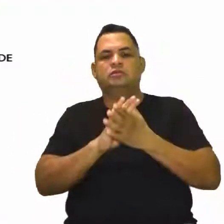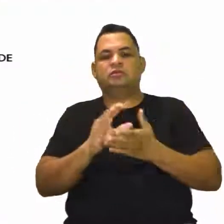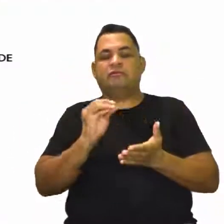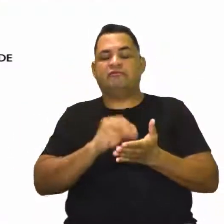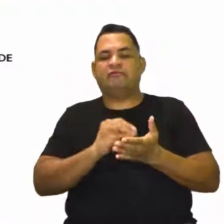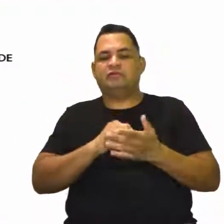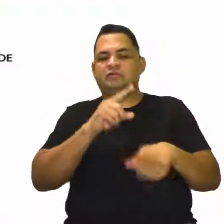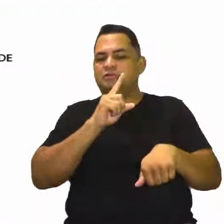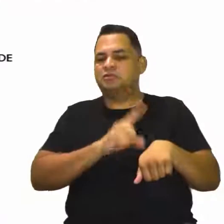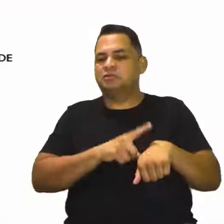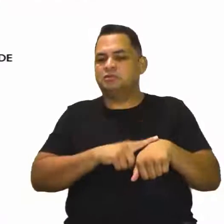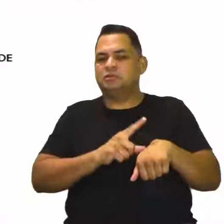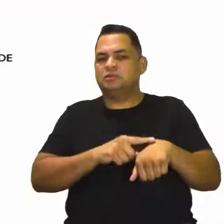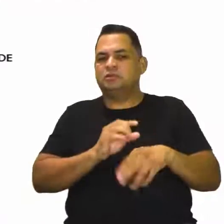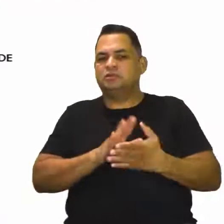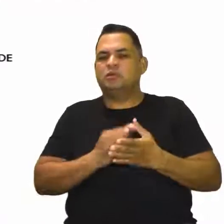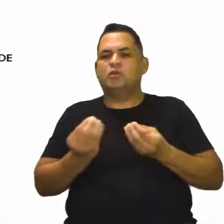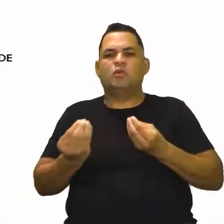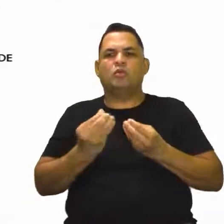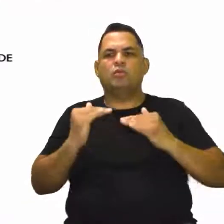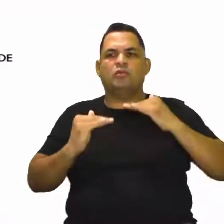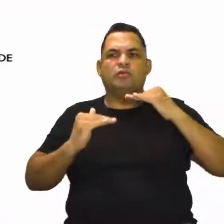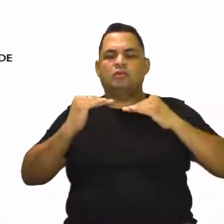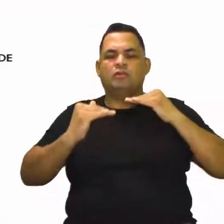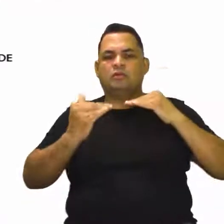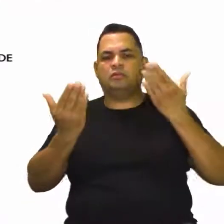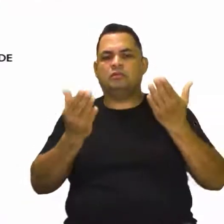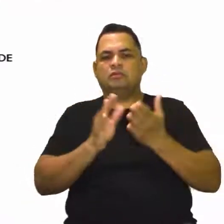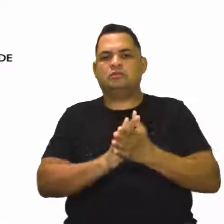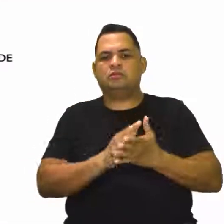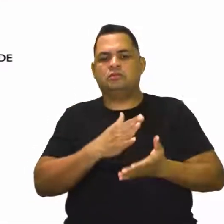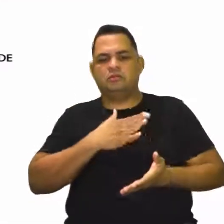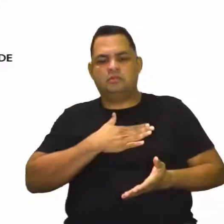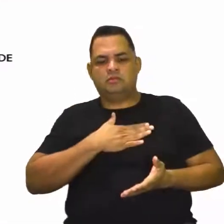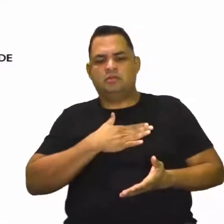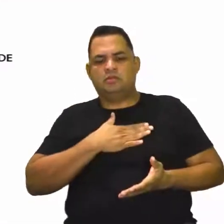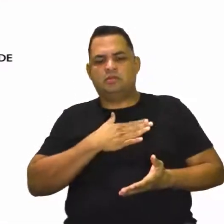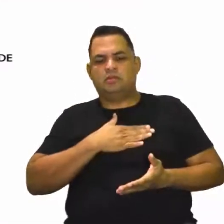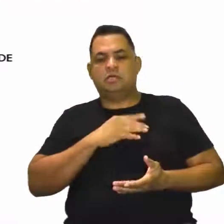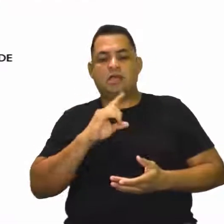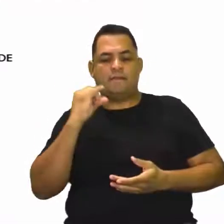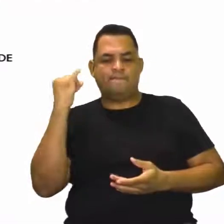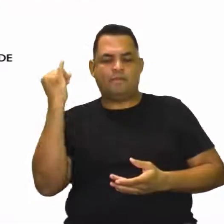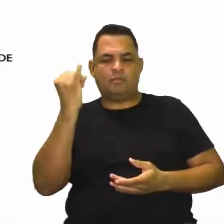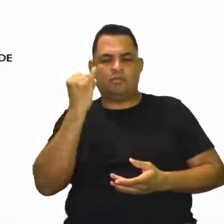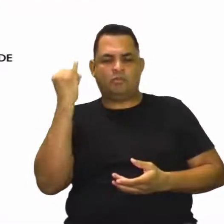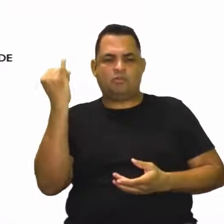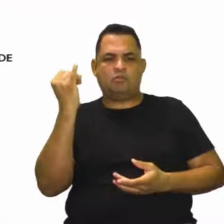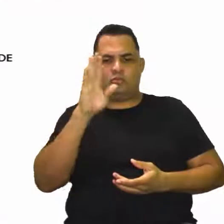tempo. Então, como conciliar e fazer um equilíbrio aí entre as minhas prioridades